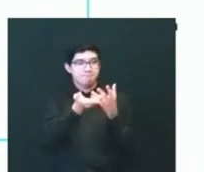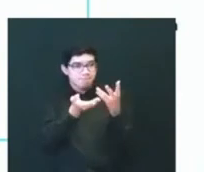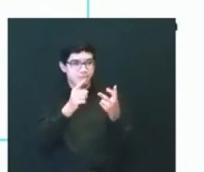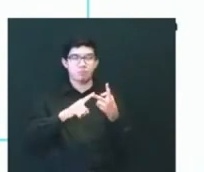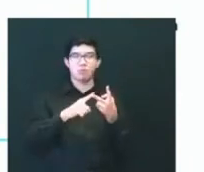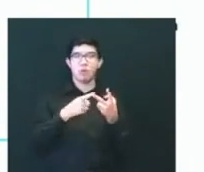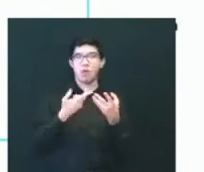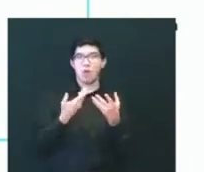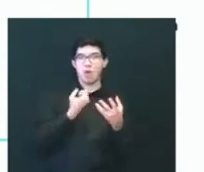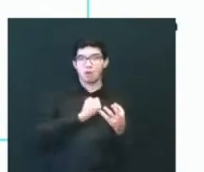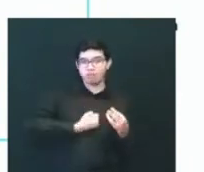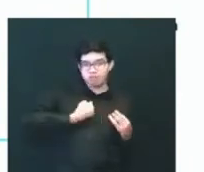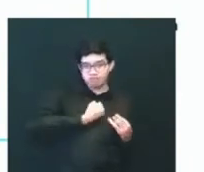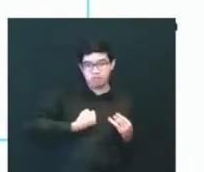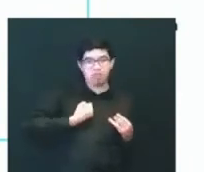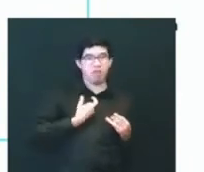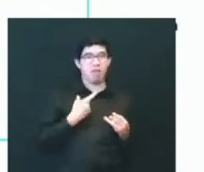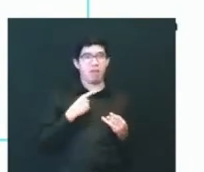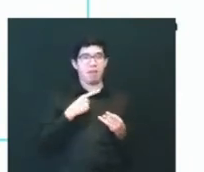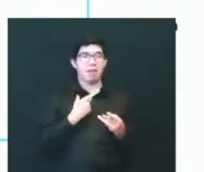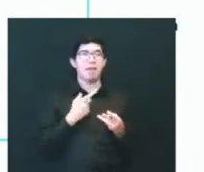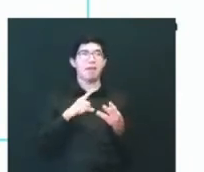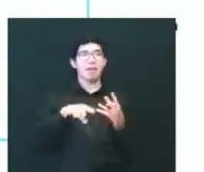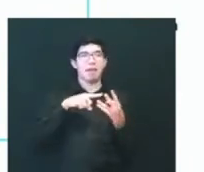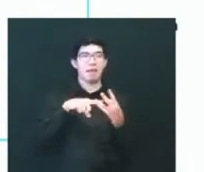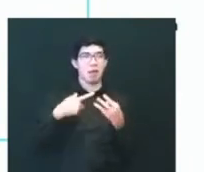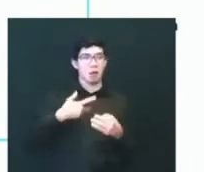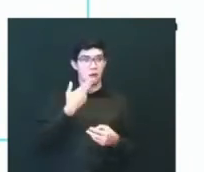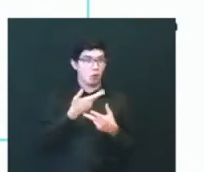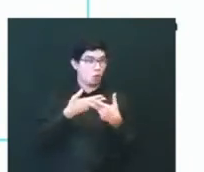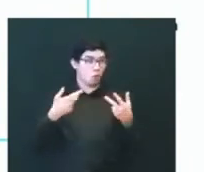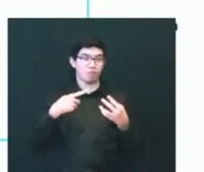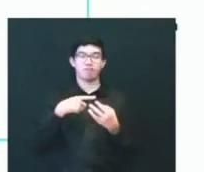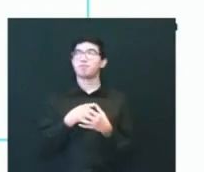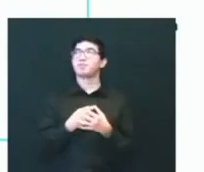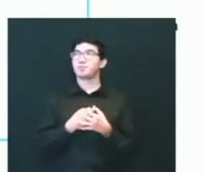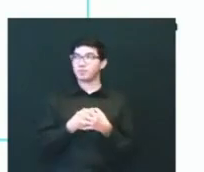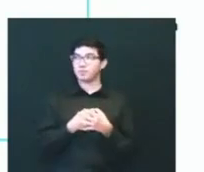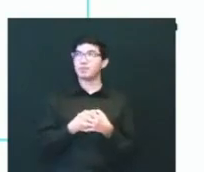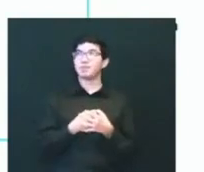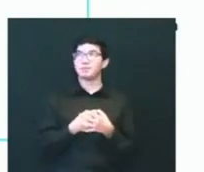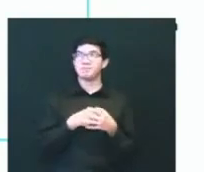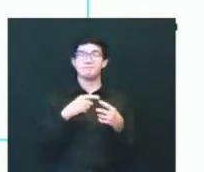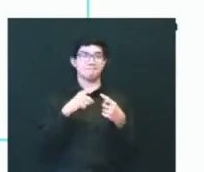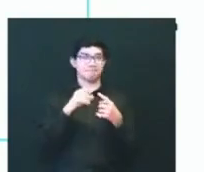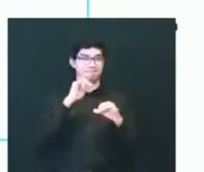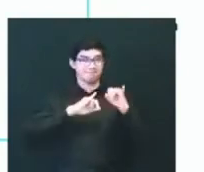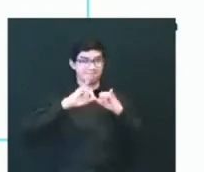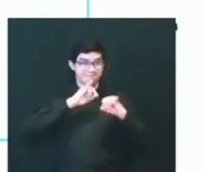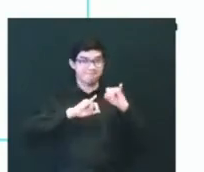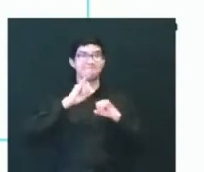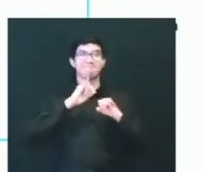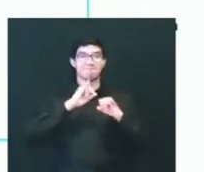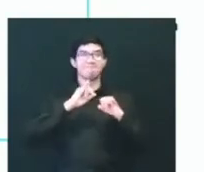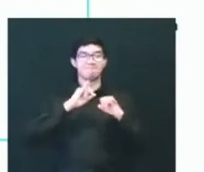traz sintomas adversos, principalmente a quimioterapia, que a quimioterapia é um tratamento sistêmico, então vai para o